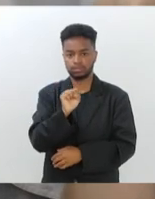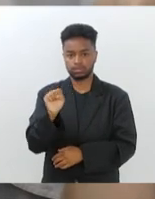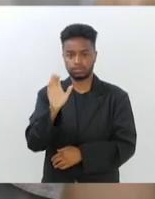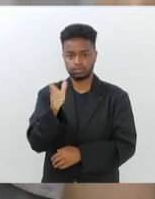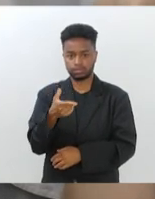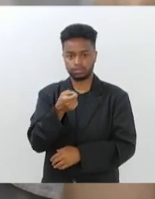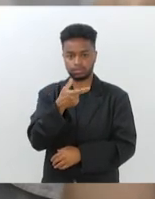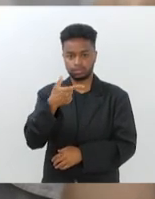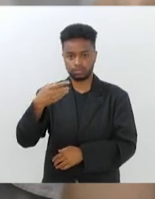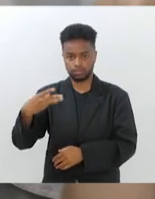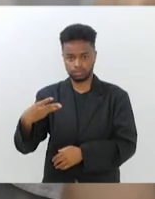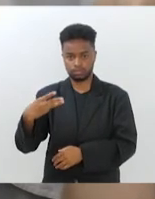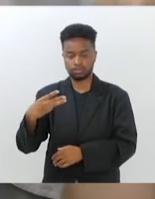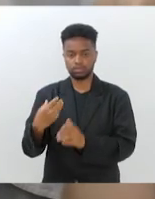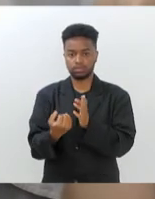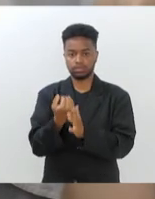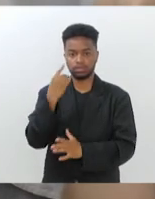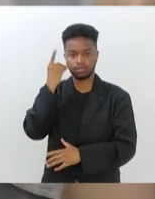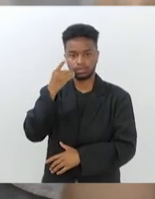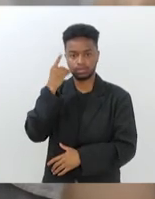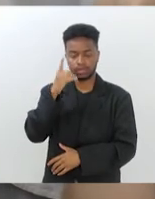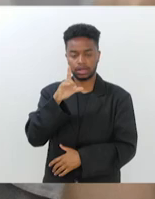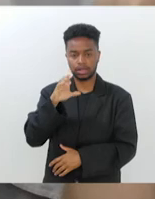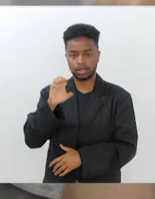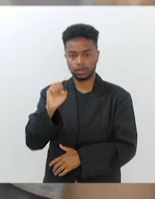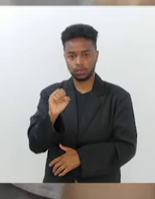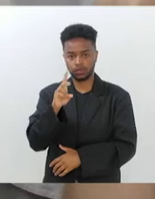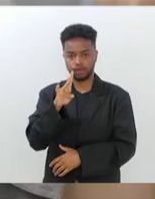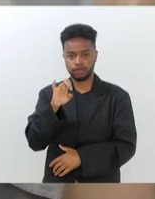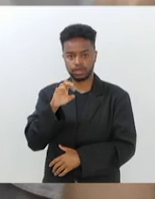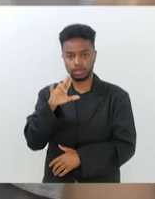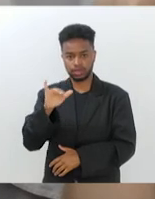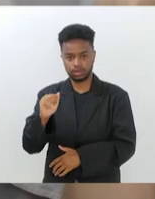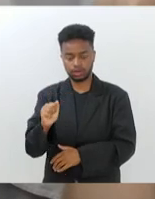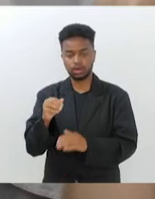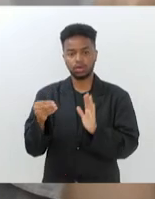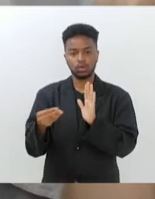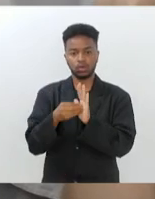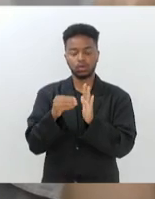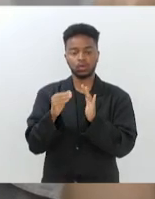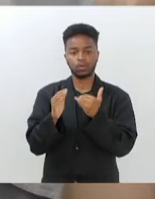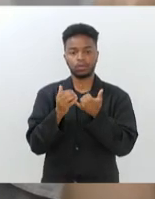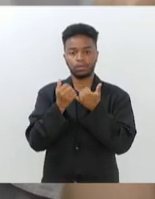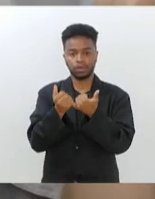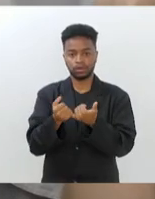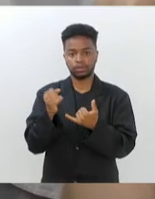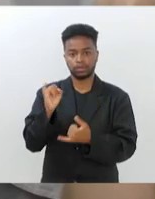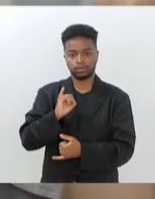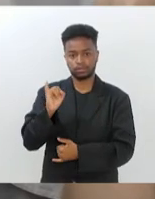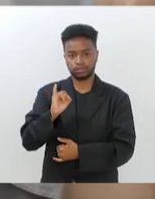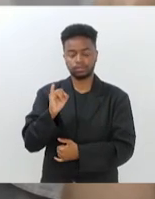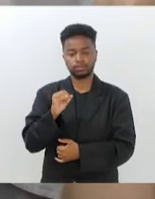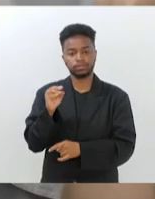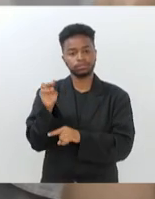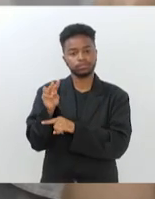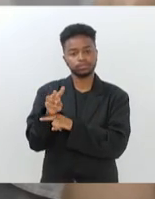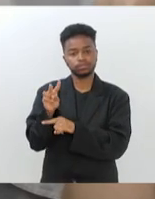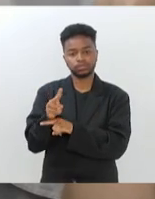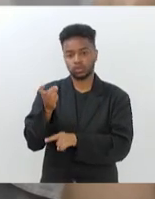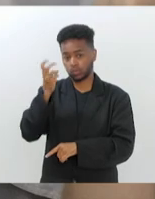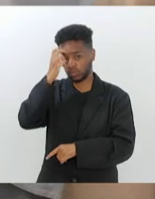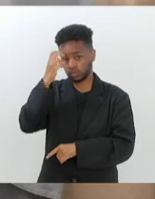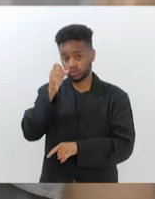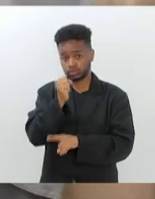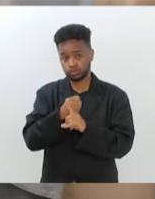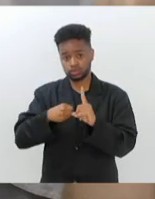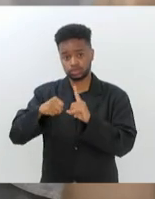de 2023 de autoria do deputado Léo Vieira que declara como patrimônio material para fim de Preservação Cultural social